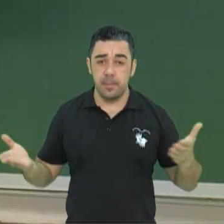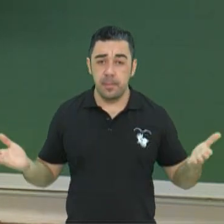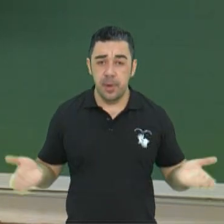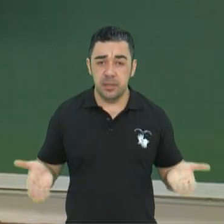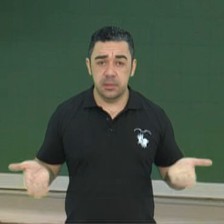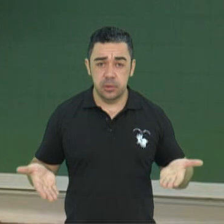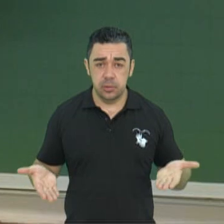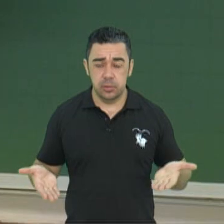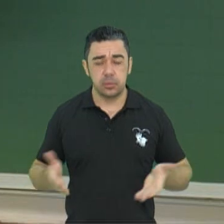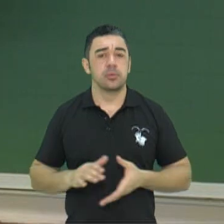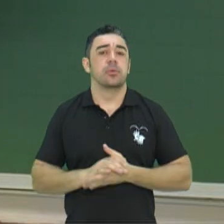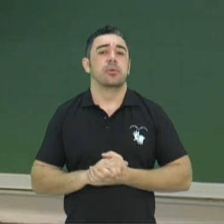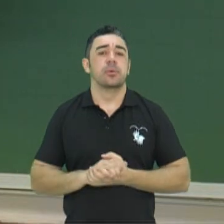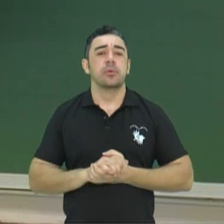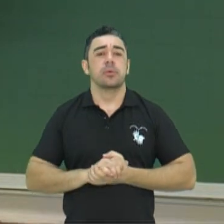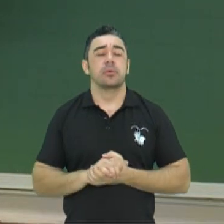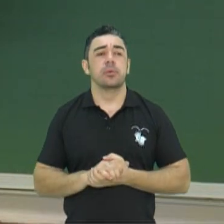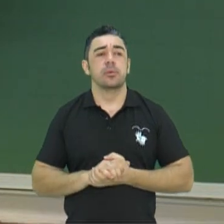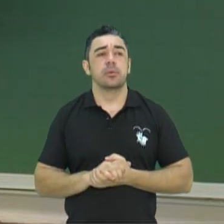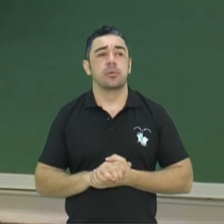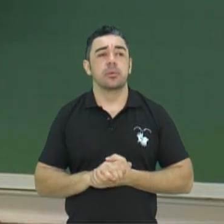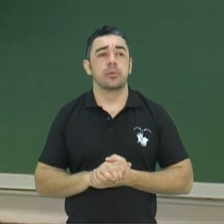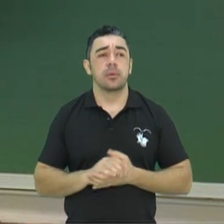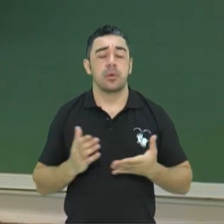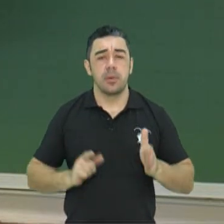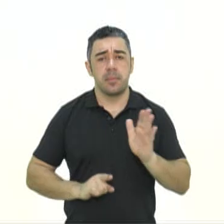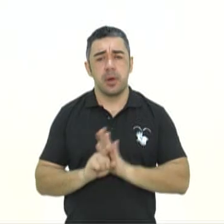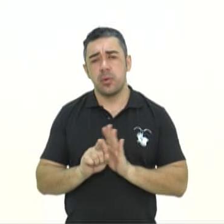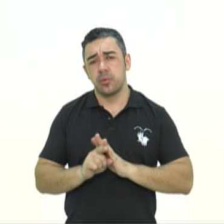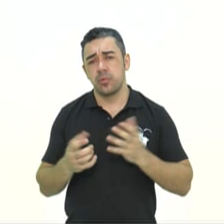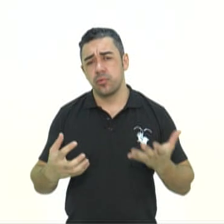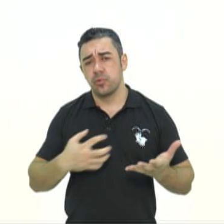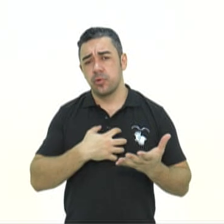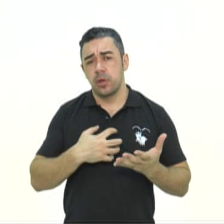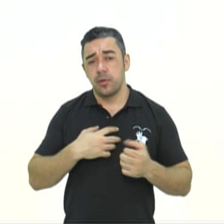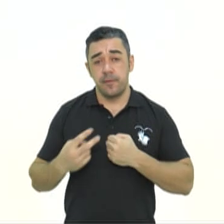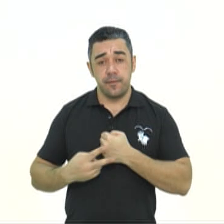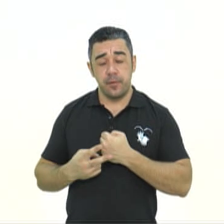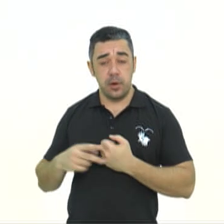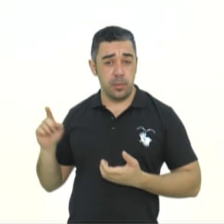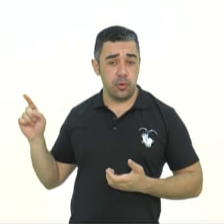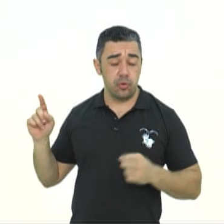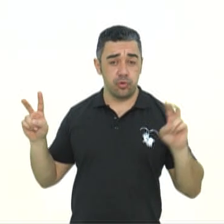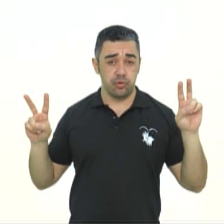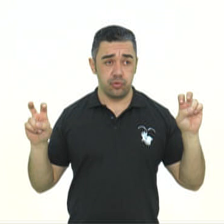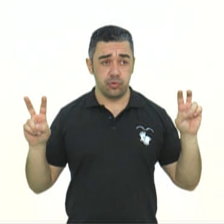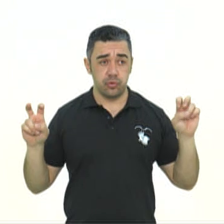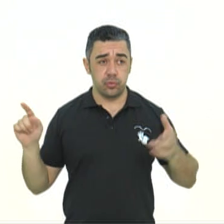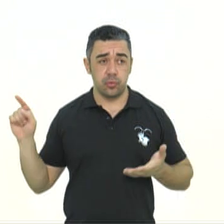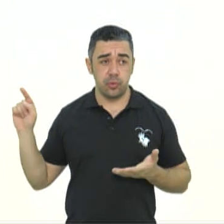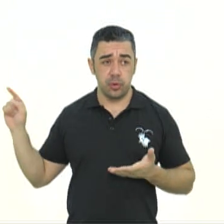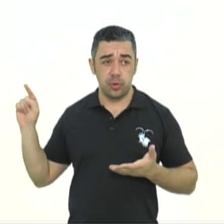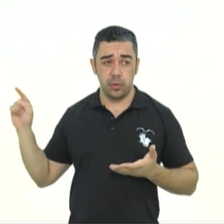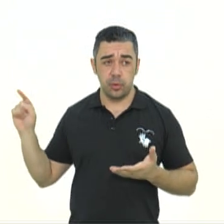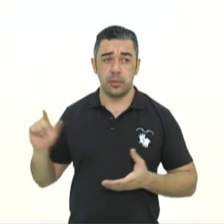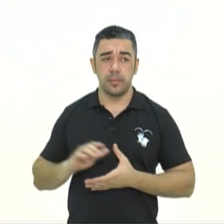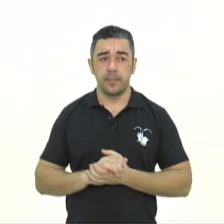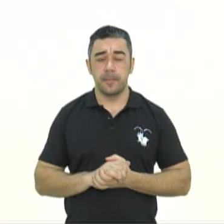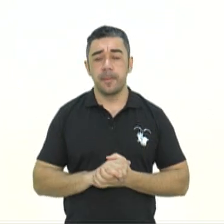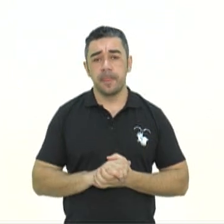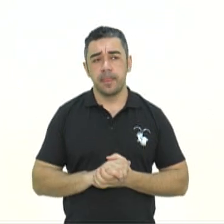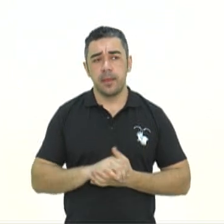presente. Certo? Então, eu quero saber aqui, a forma verbal empregada no título da notícia, ela